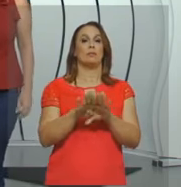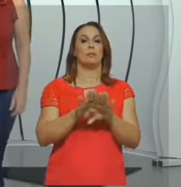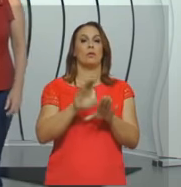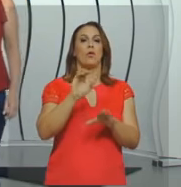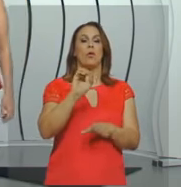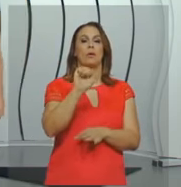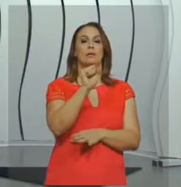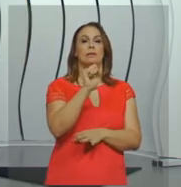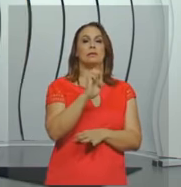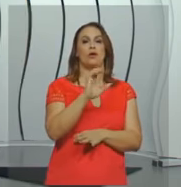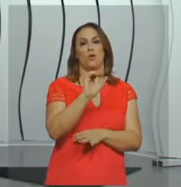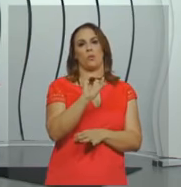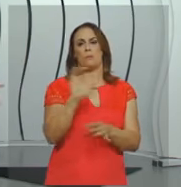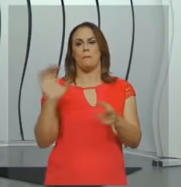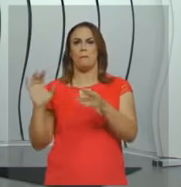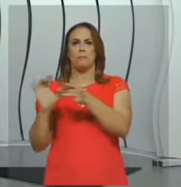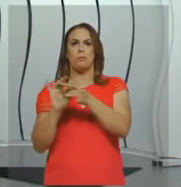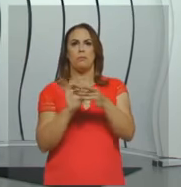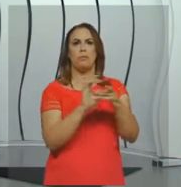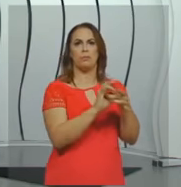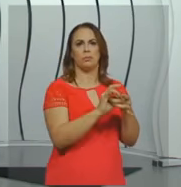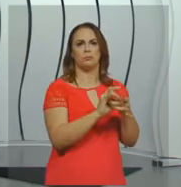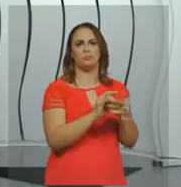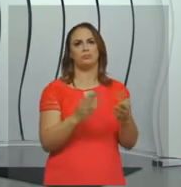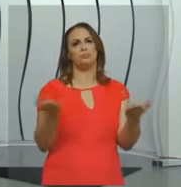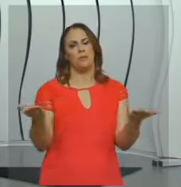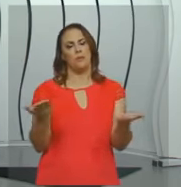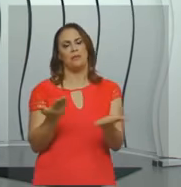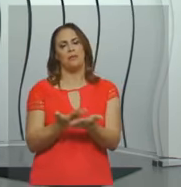Essa foi a nossa aula de hoje. Até a próxima!